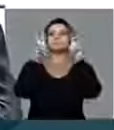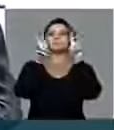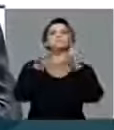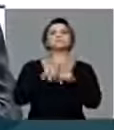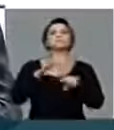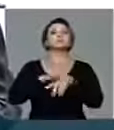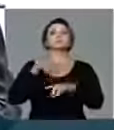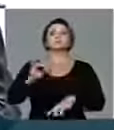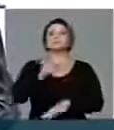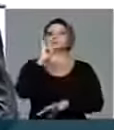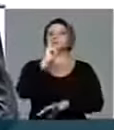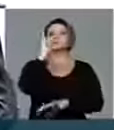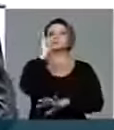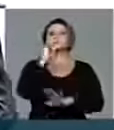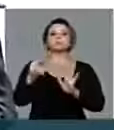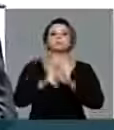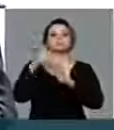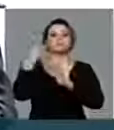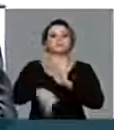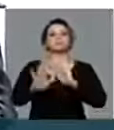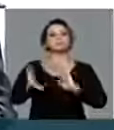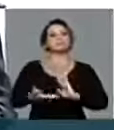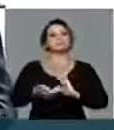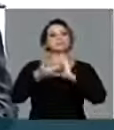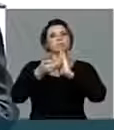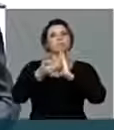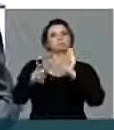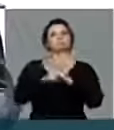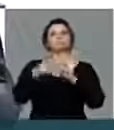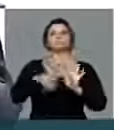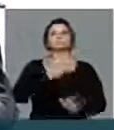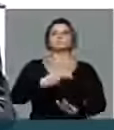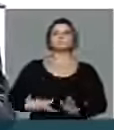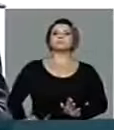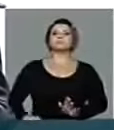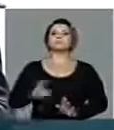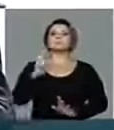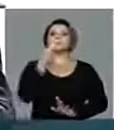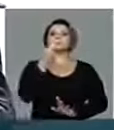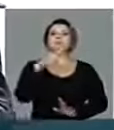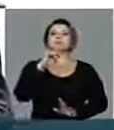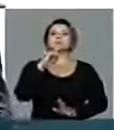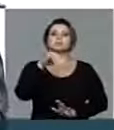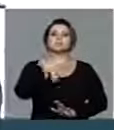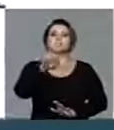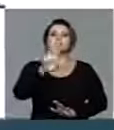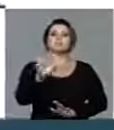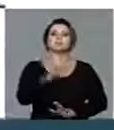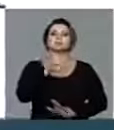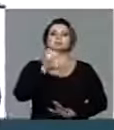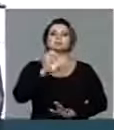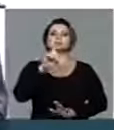ser patroneada nesta casa pelo próprio presidente Henrique Eduardo Alves, não só na formulação da